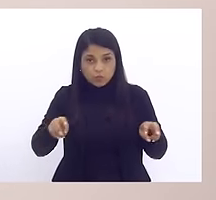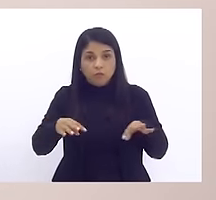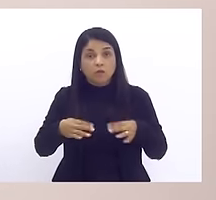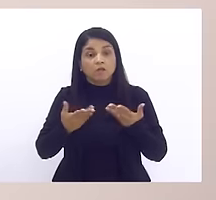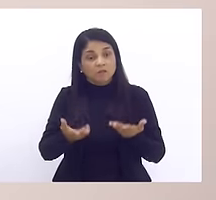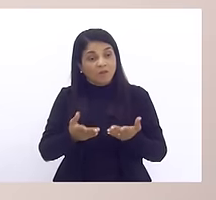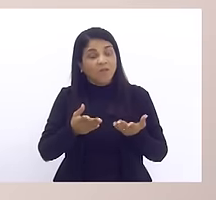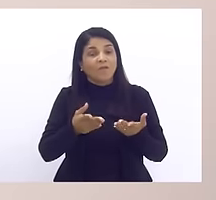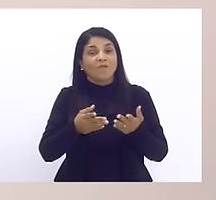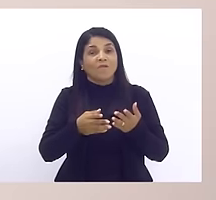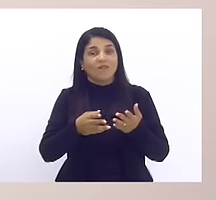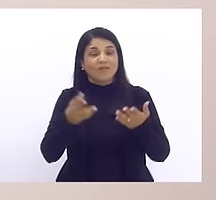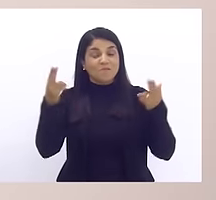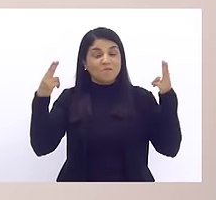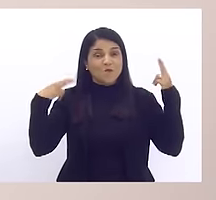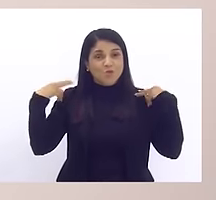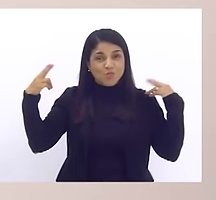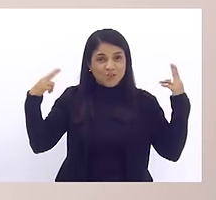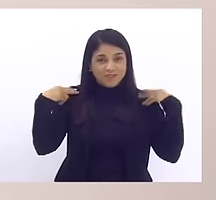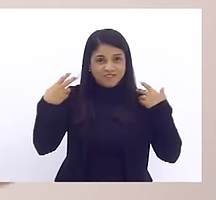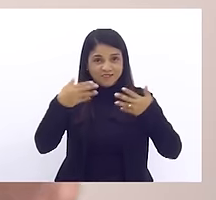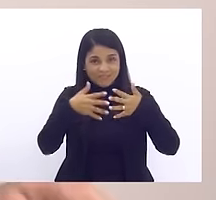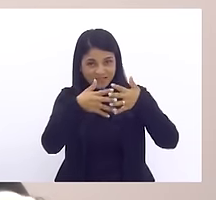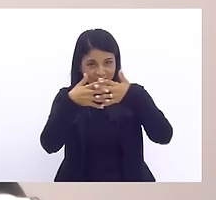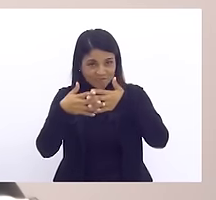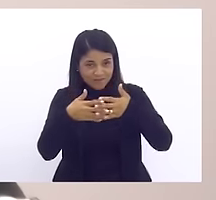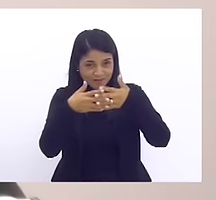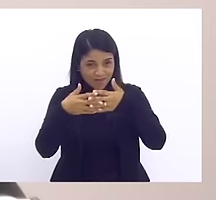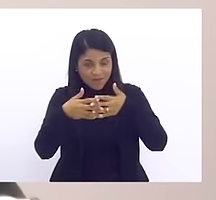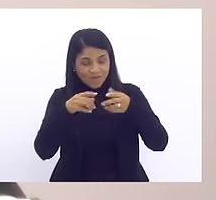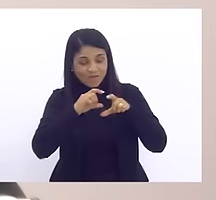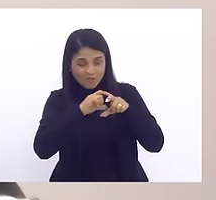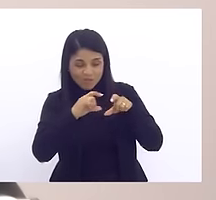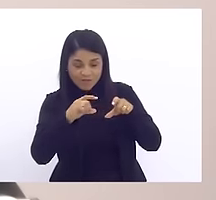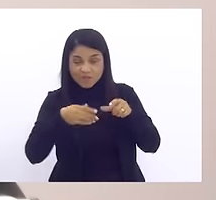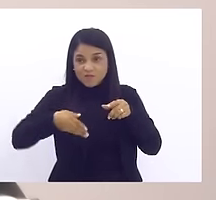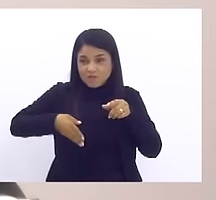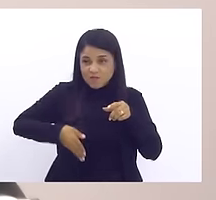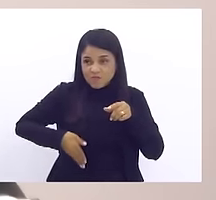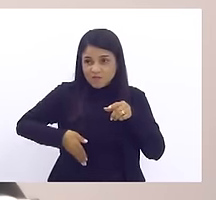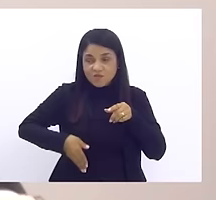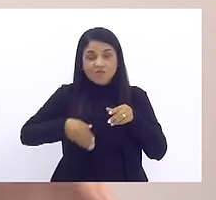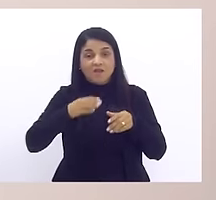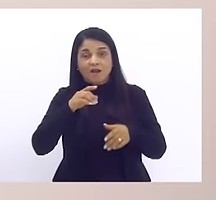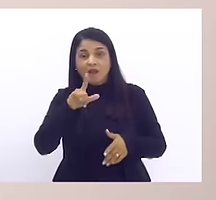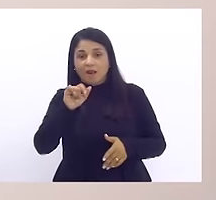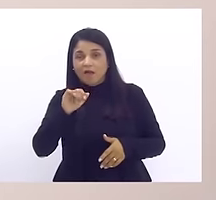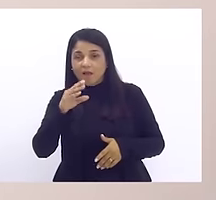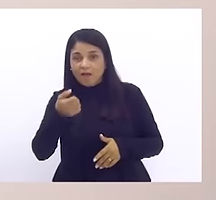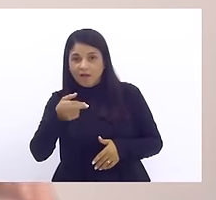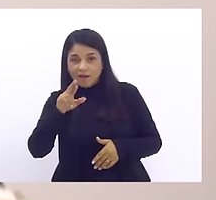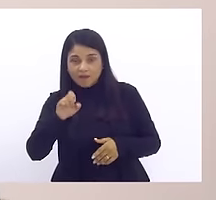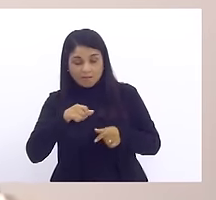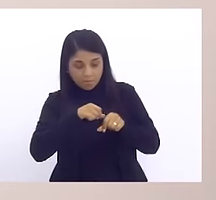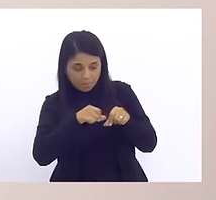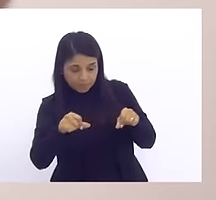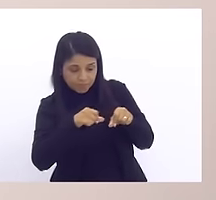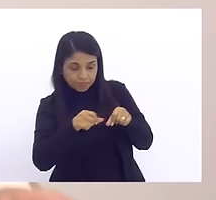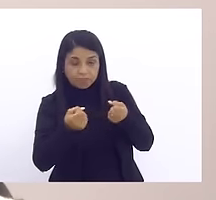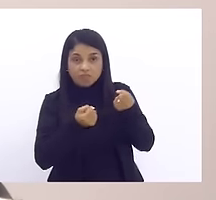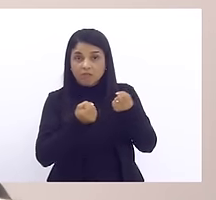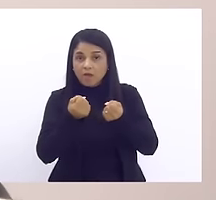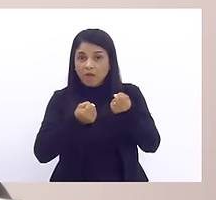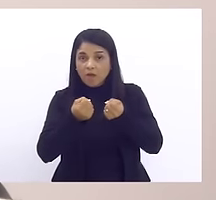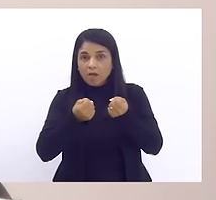lacre com poder de polícia prendendo e aprendendo o veículo das pessoas é mais do que justo e